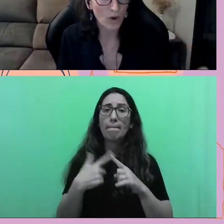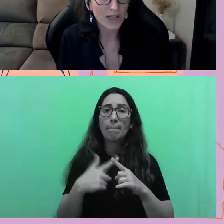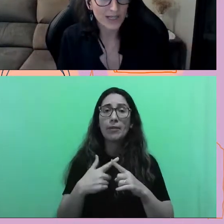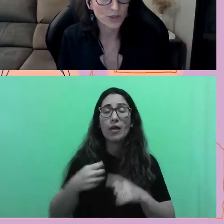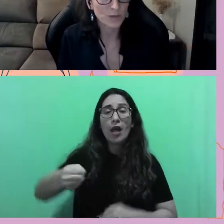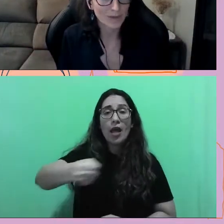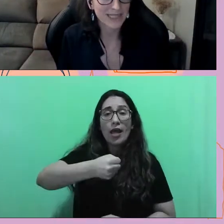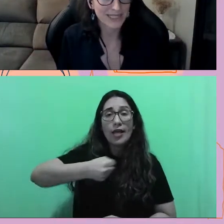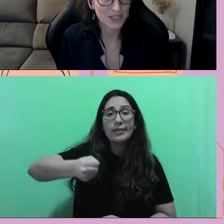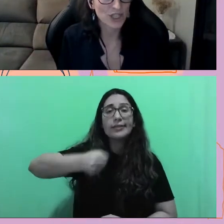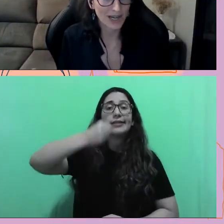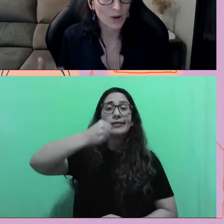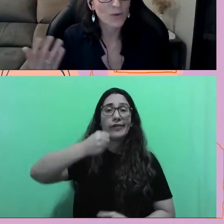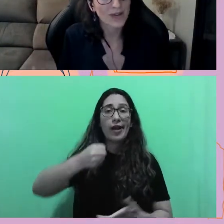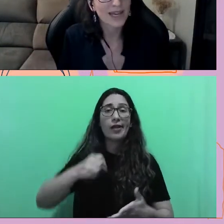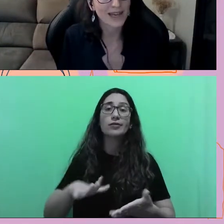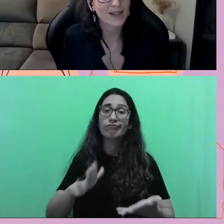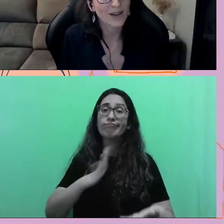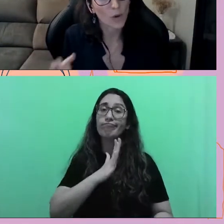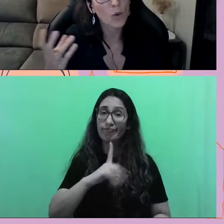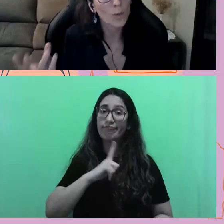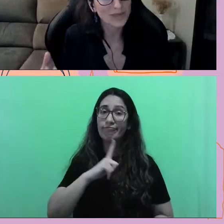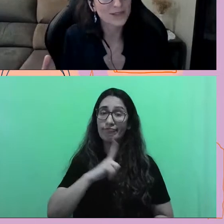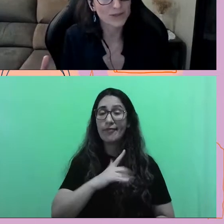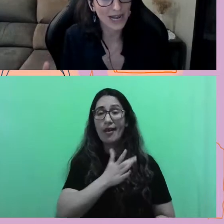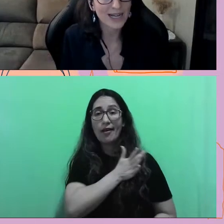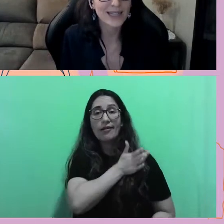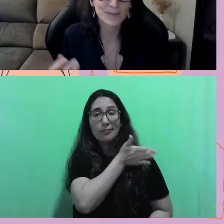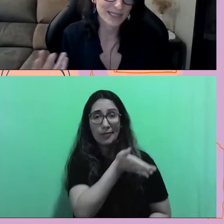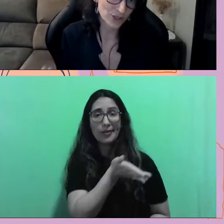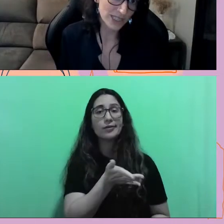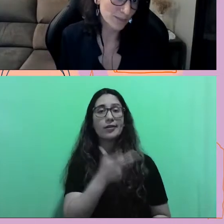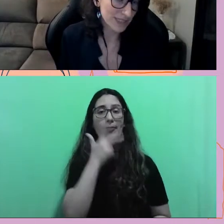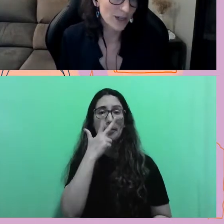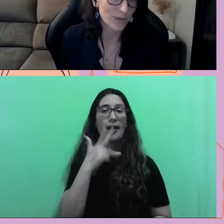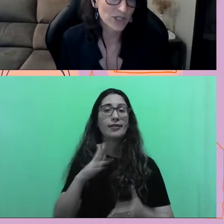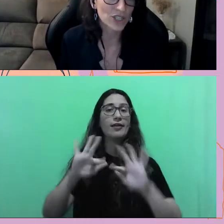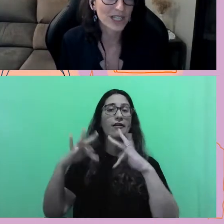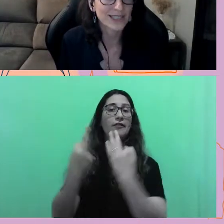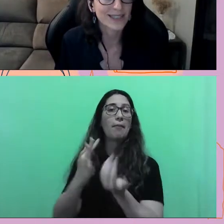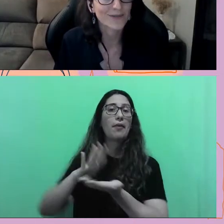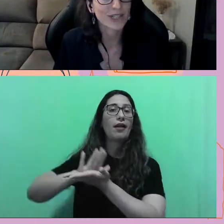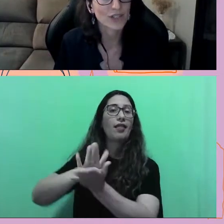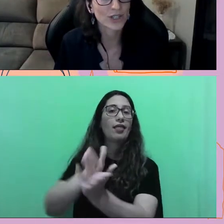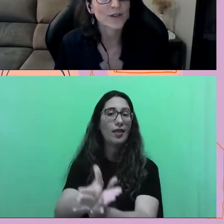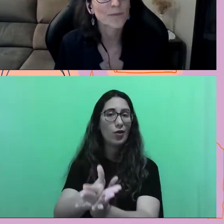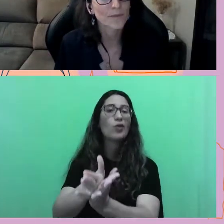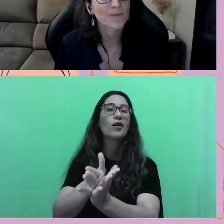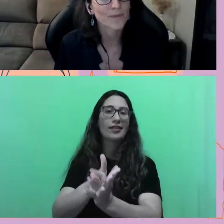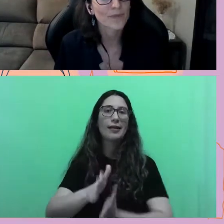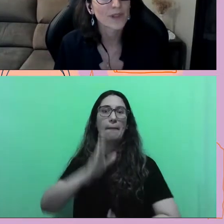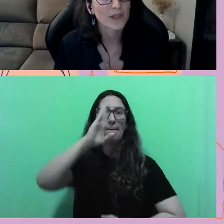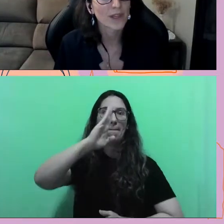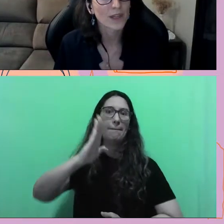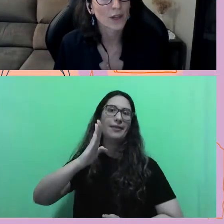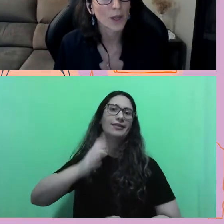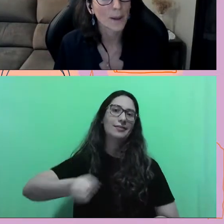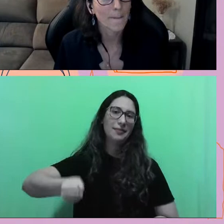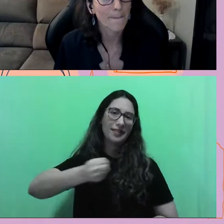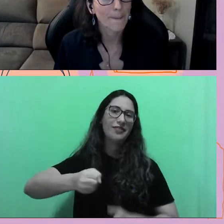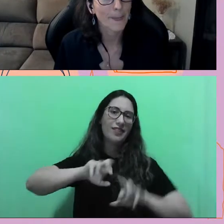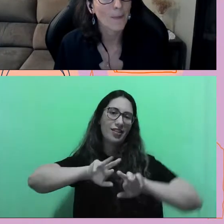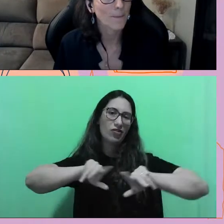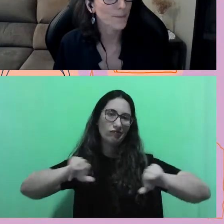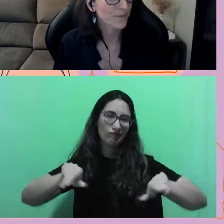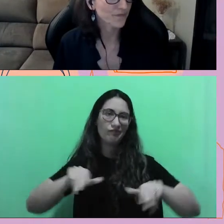bebida alcoólica, de uma maneira geral, ocupa esse lugar, né? Mas acho que especialmente a cerveja.